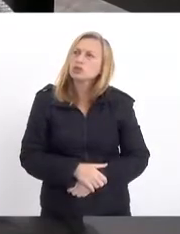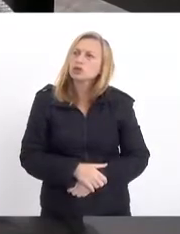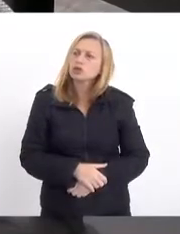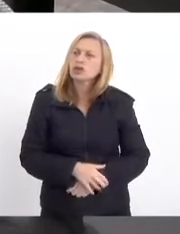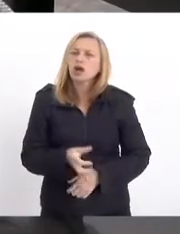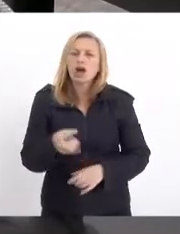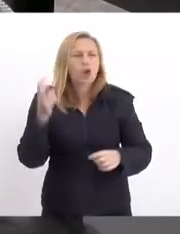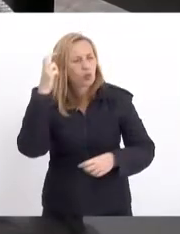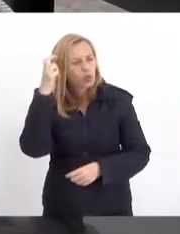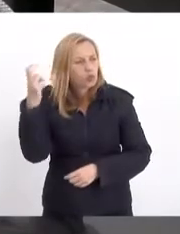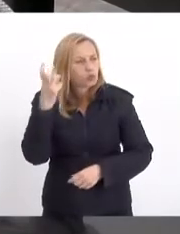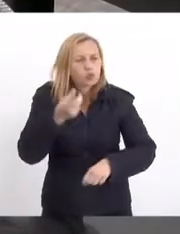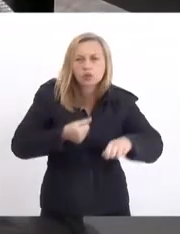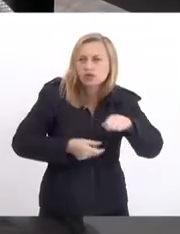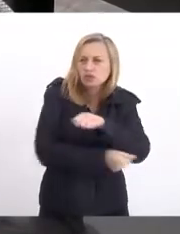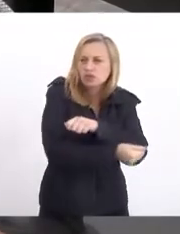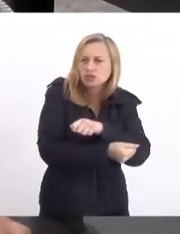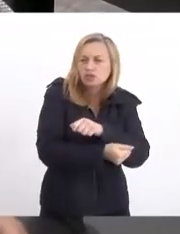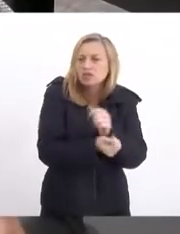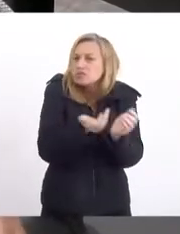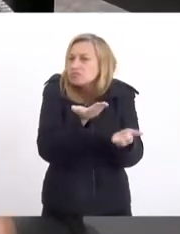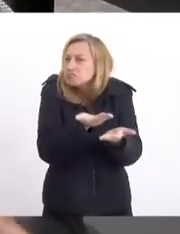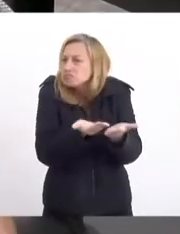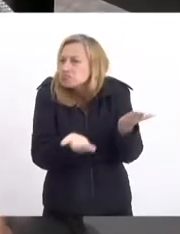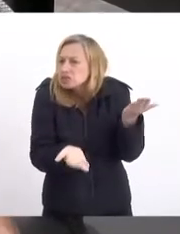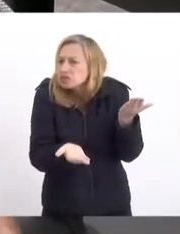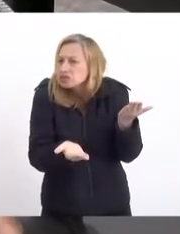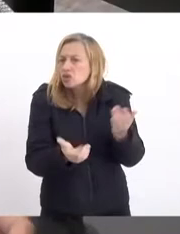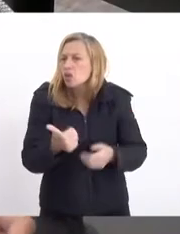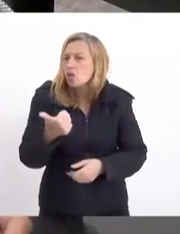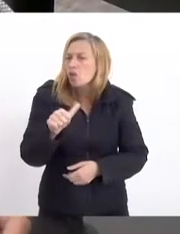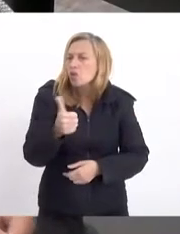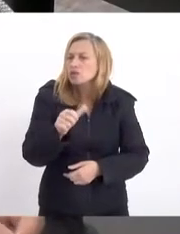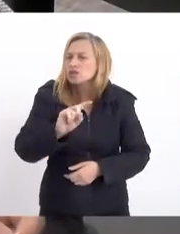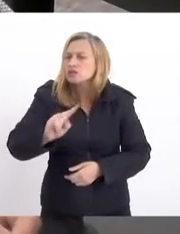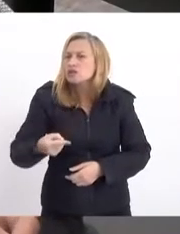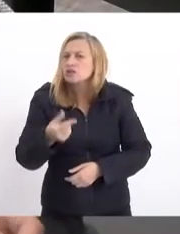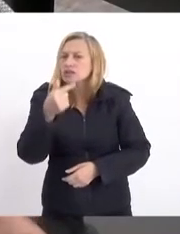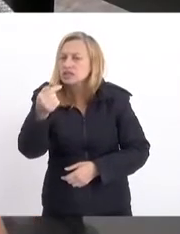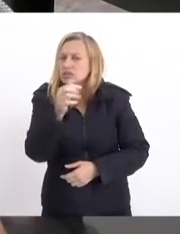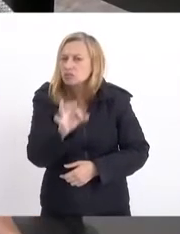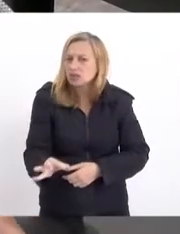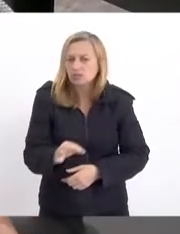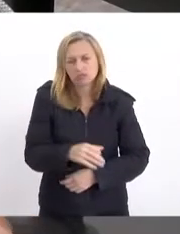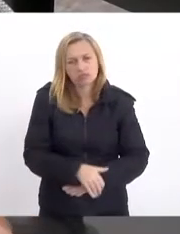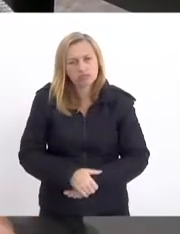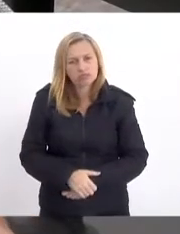por exemplo, o investimento tem caído cerca de 11,7%.